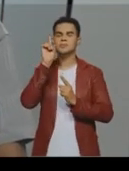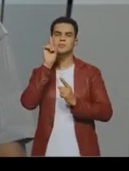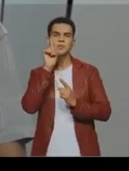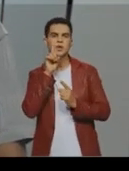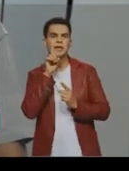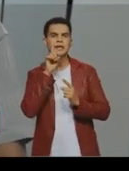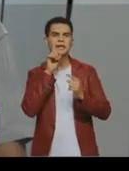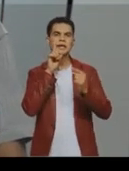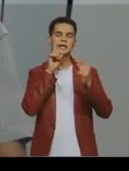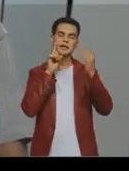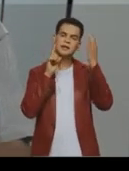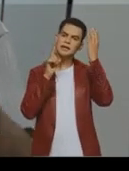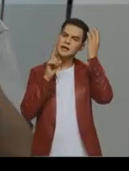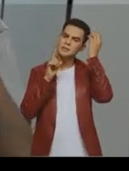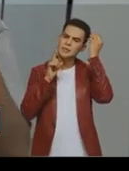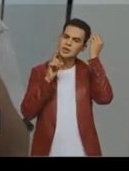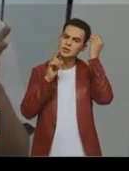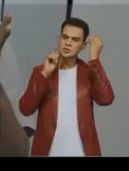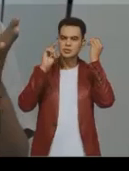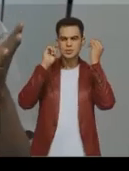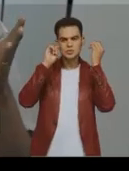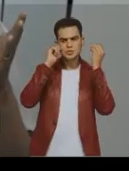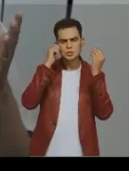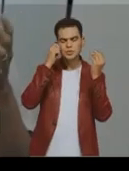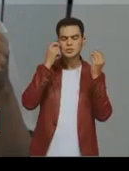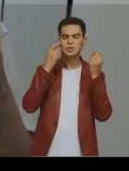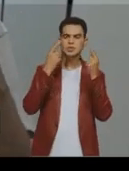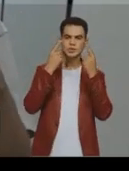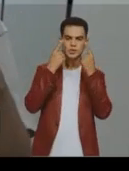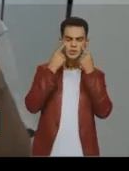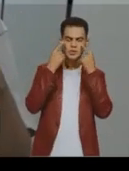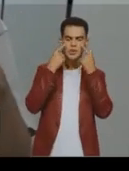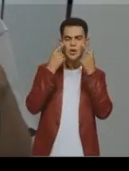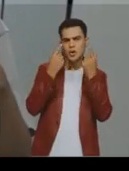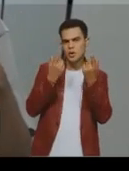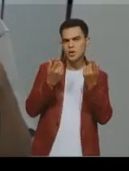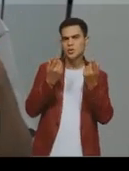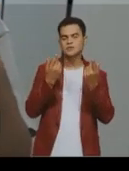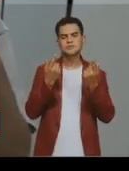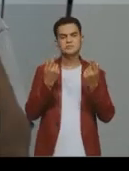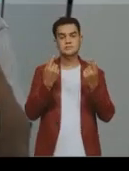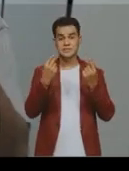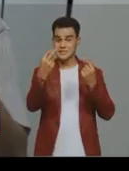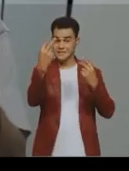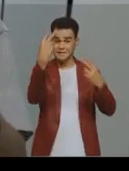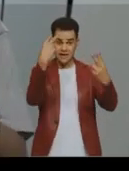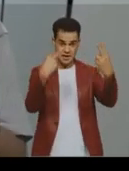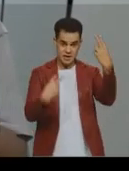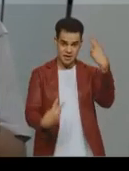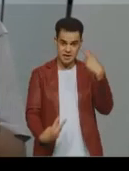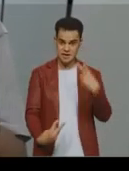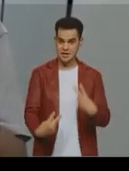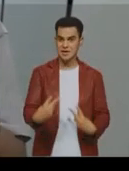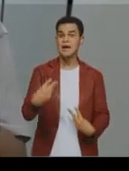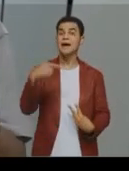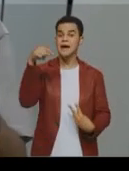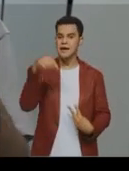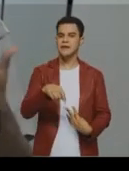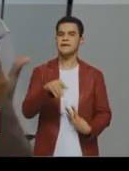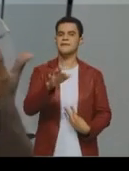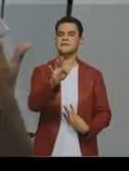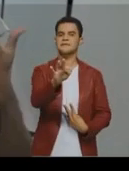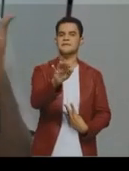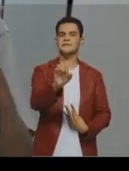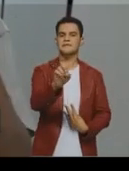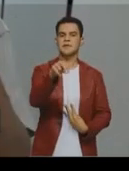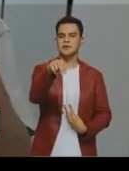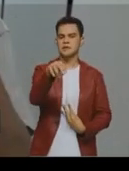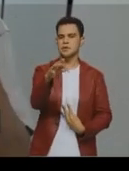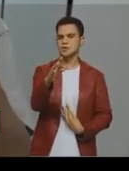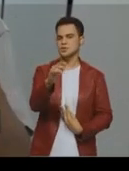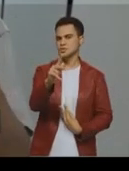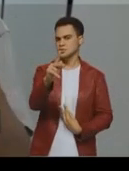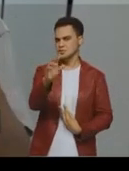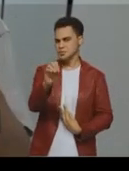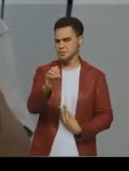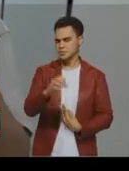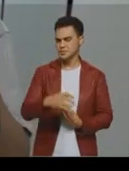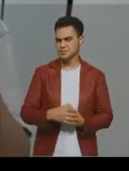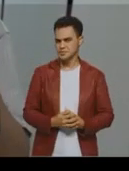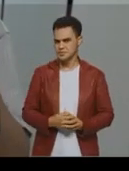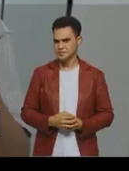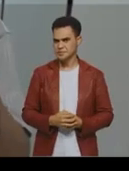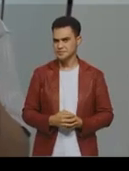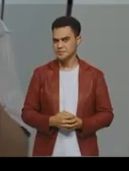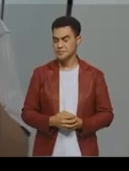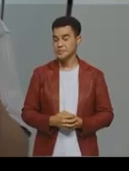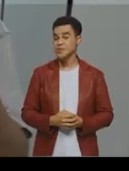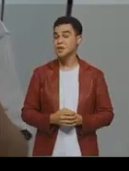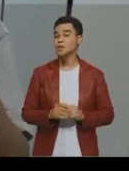cabelo mais escuro, que tem uma determinada cor de olho. O que você está vendo é um fenótipo. O que caracterizou